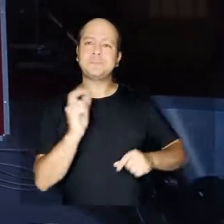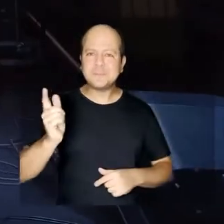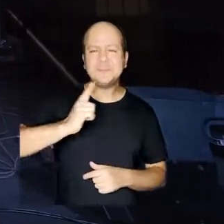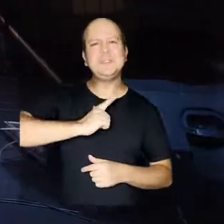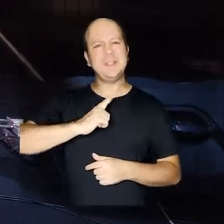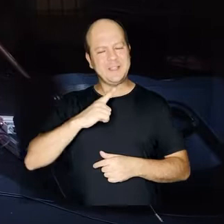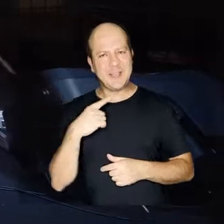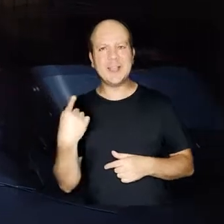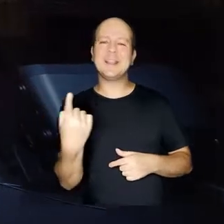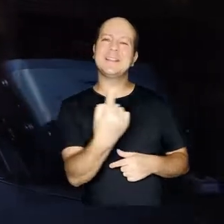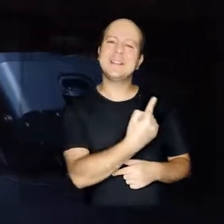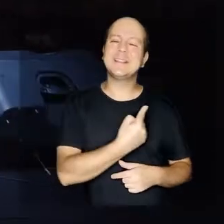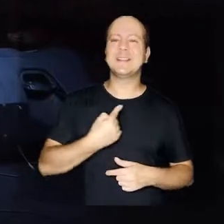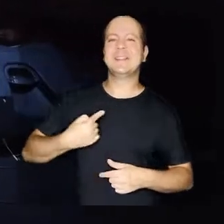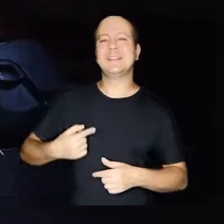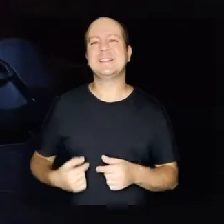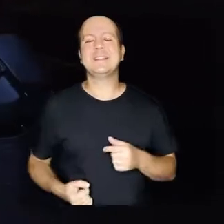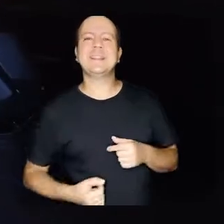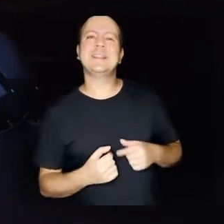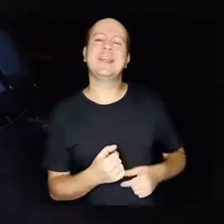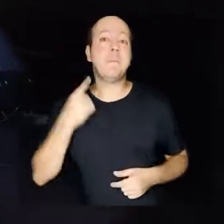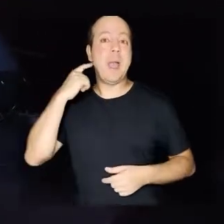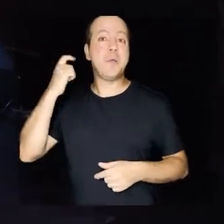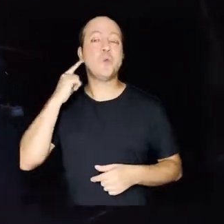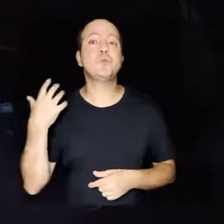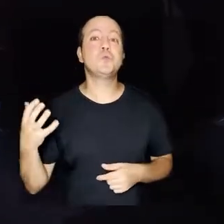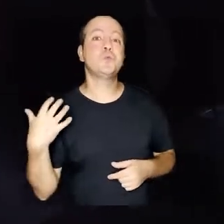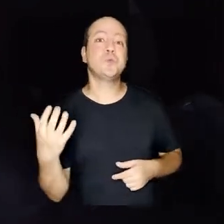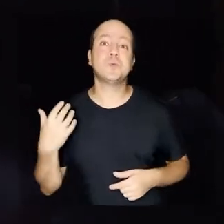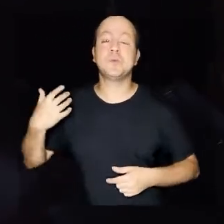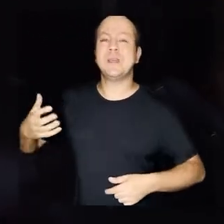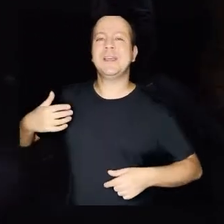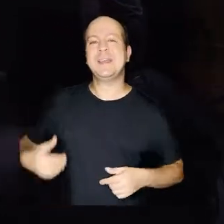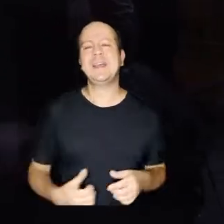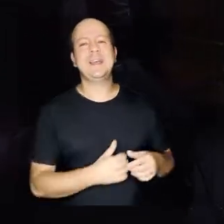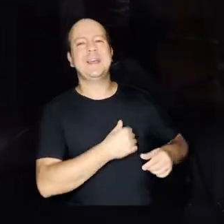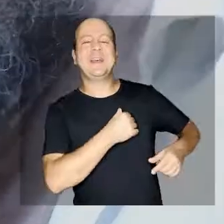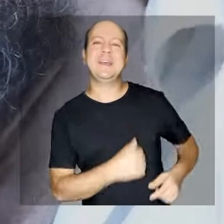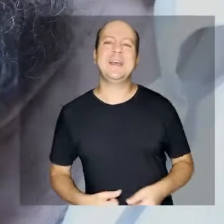em letras pretas vestimenta de caboclo ponto de Caboclo